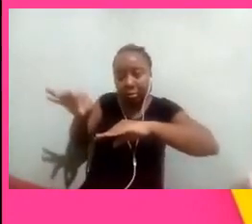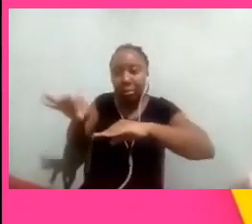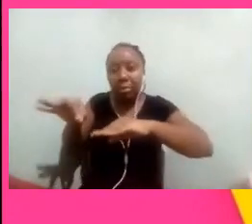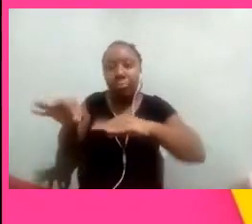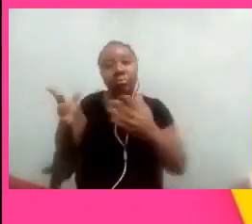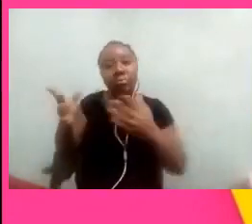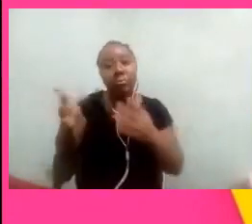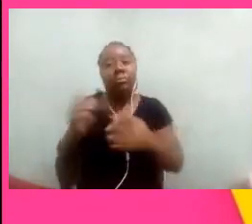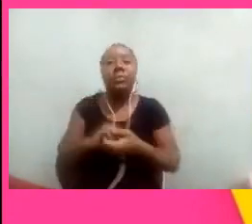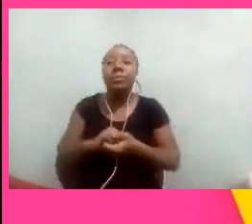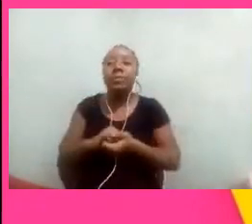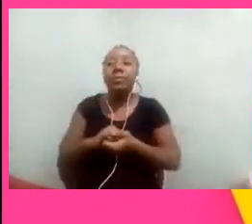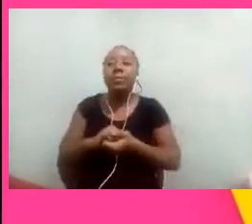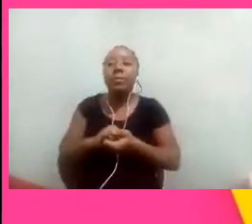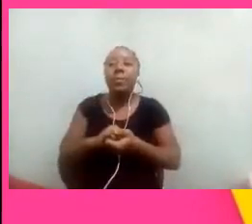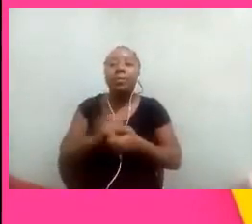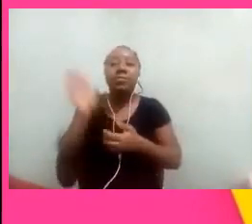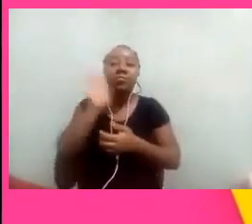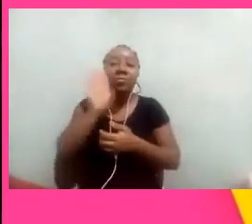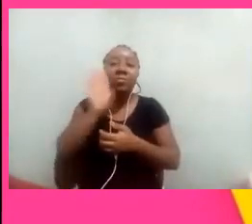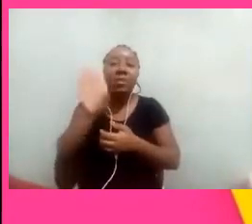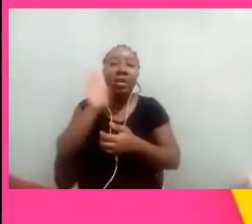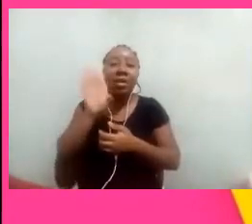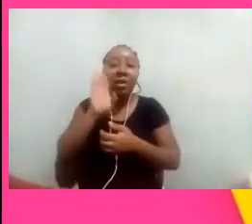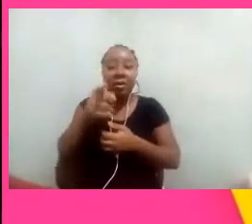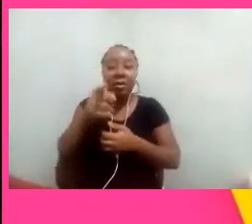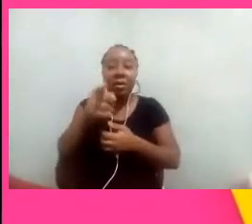E olha que legal que ficou.